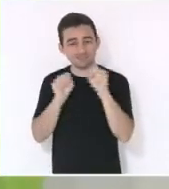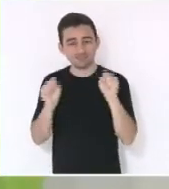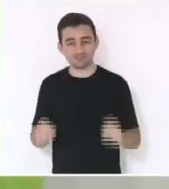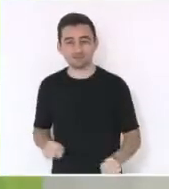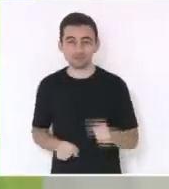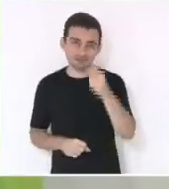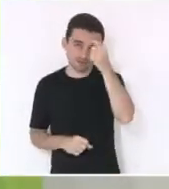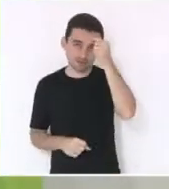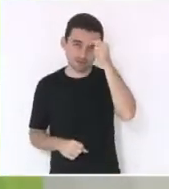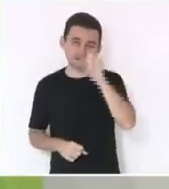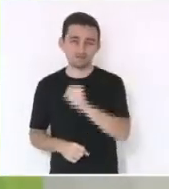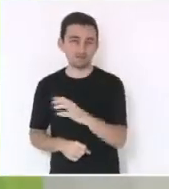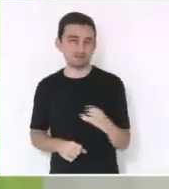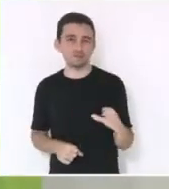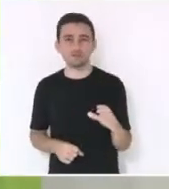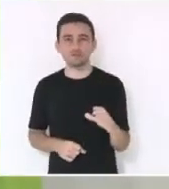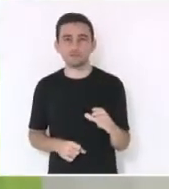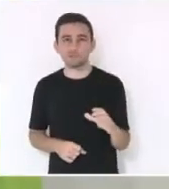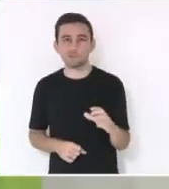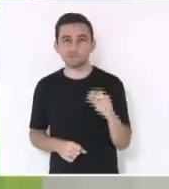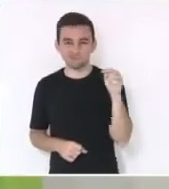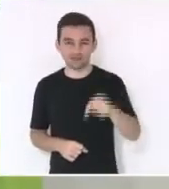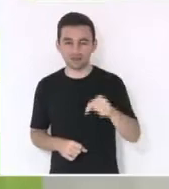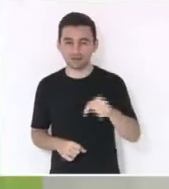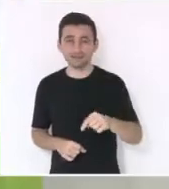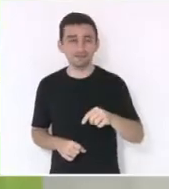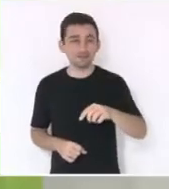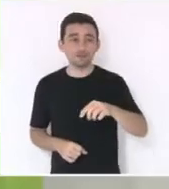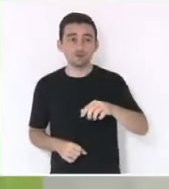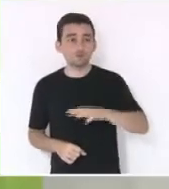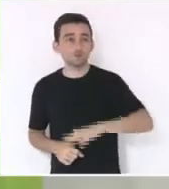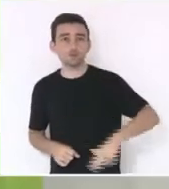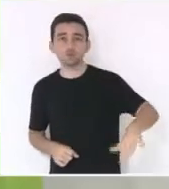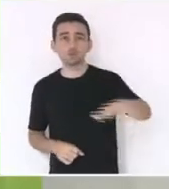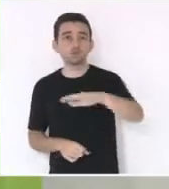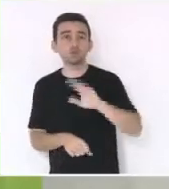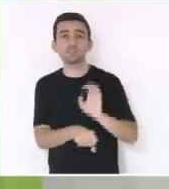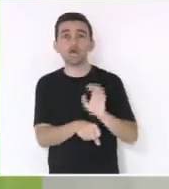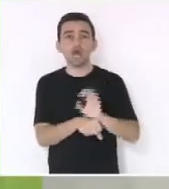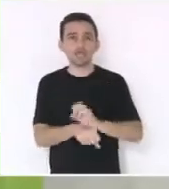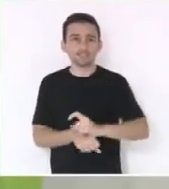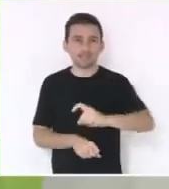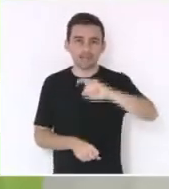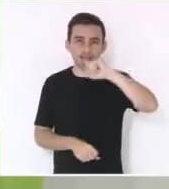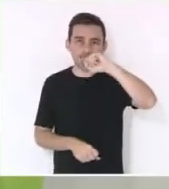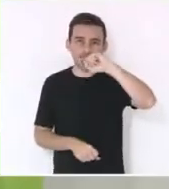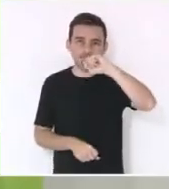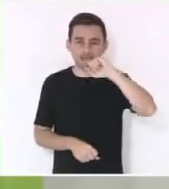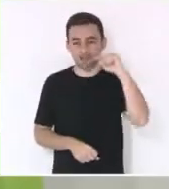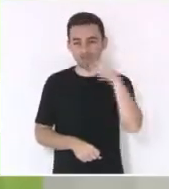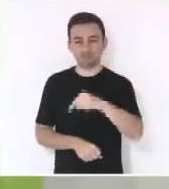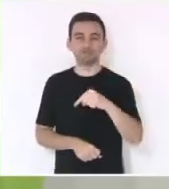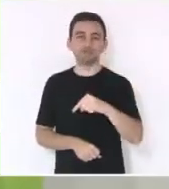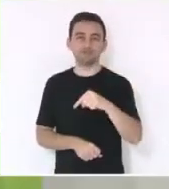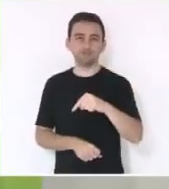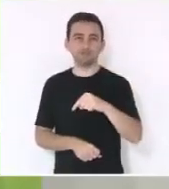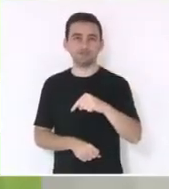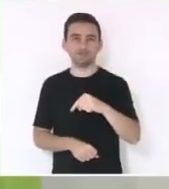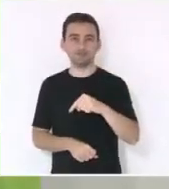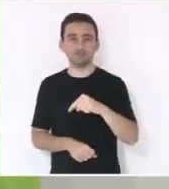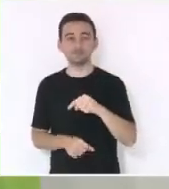temos no Estado de Santa Catarina, que é de causar inveja a outros estados da federação. dentro de um sistema integrado, o sistema